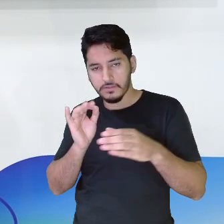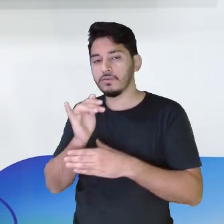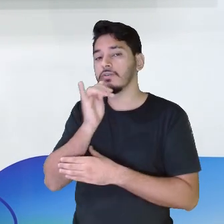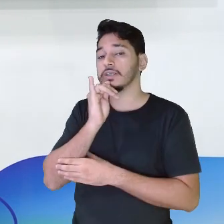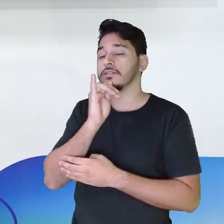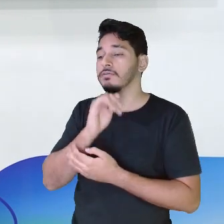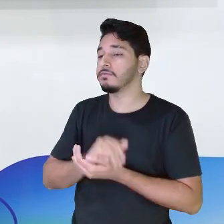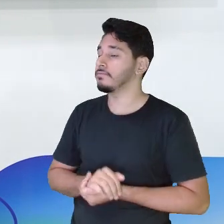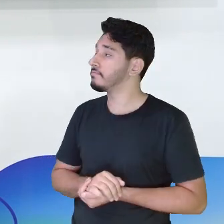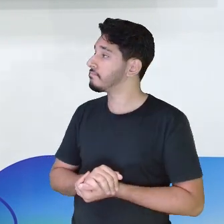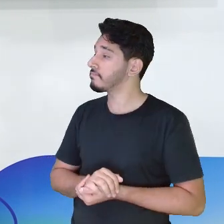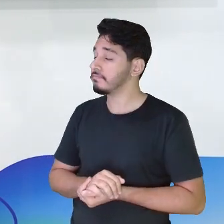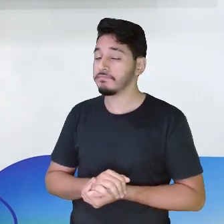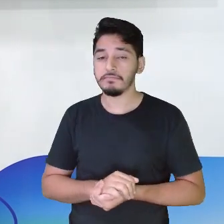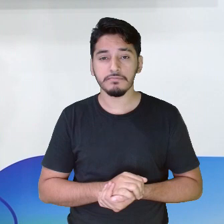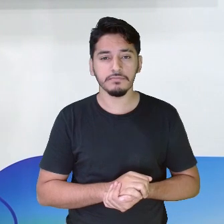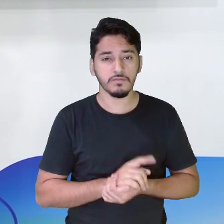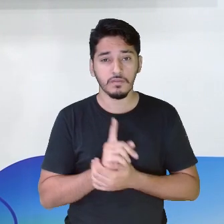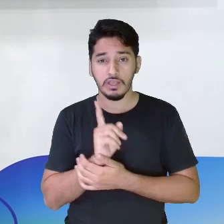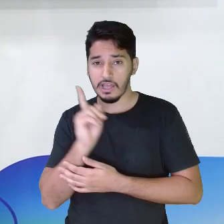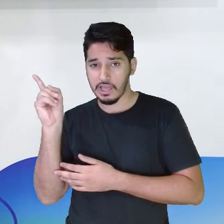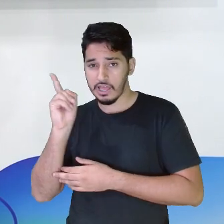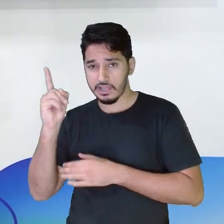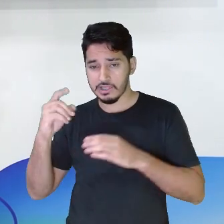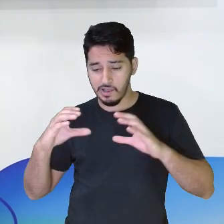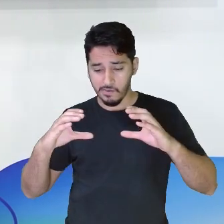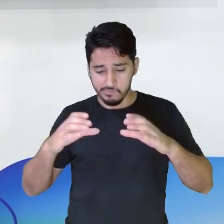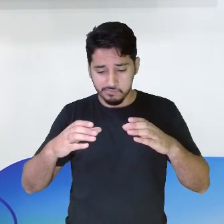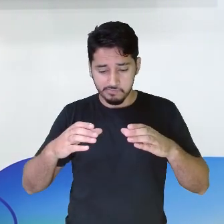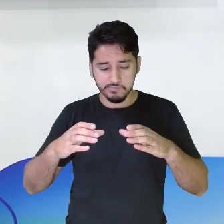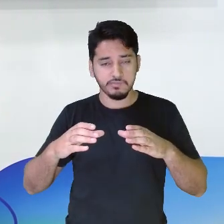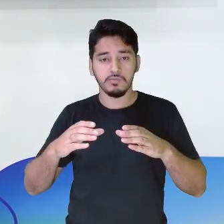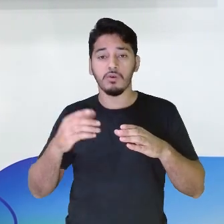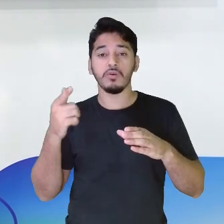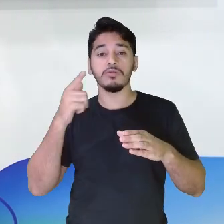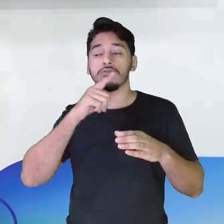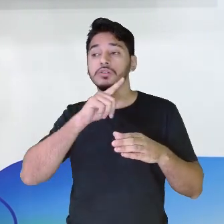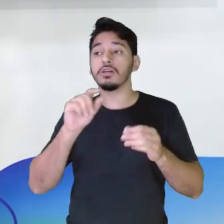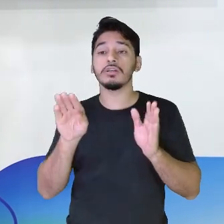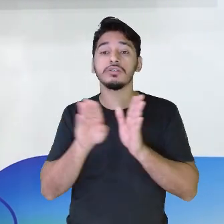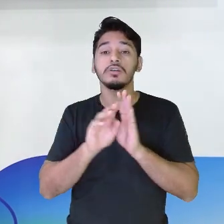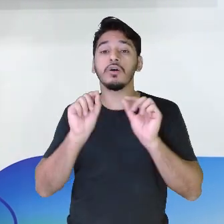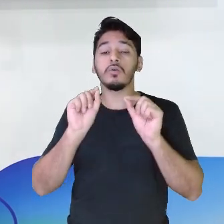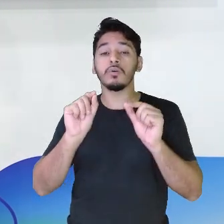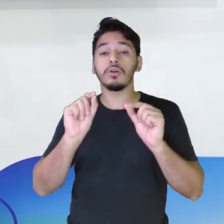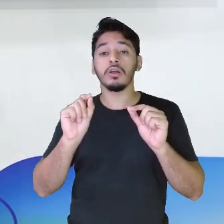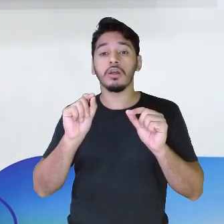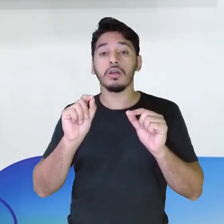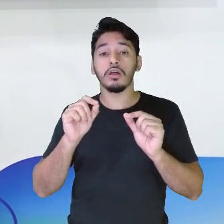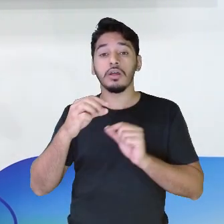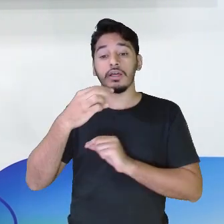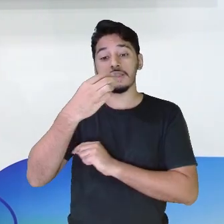exemplo, esse transferidor, ele tem a capacidade de chegar ao ângulo de